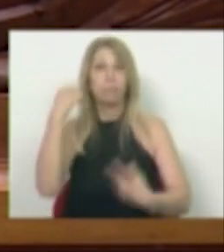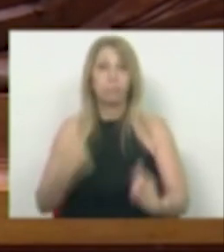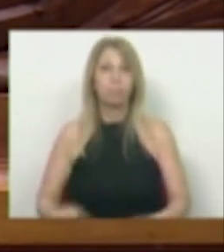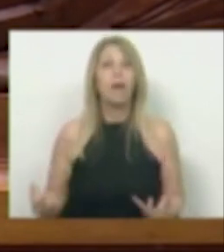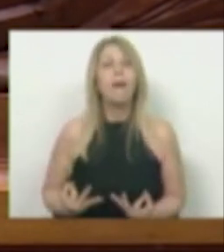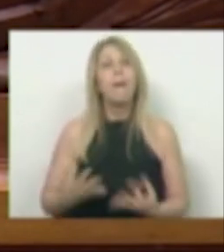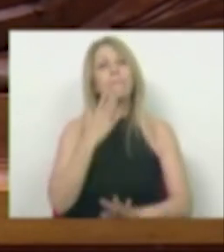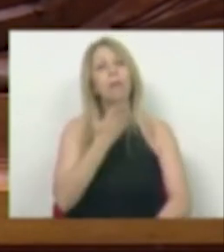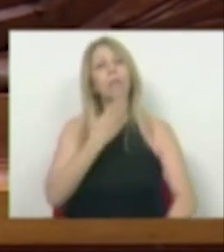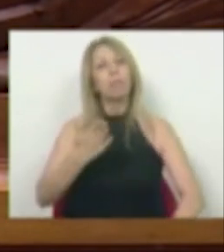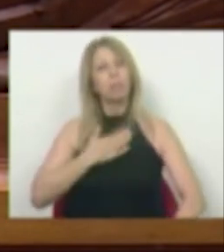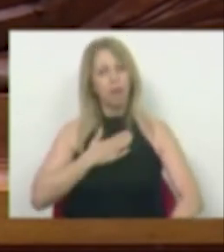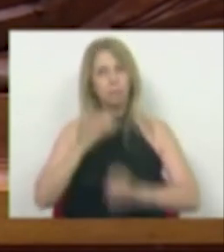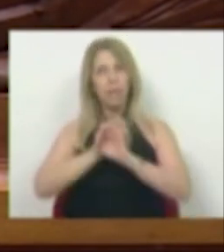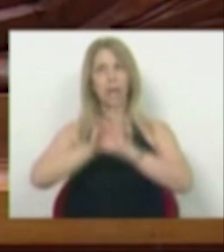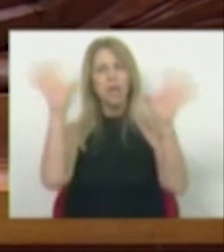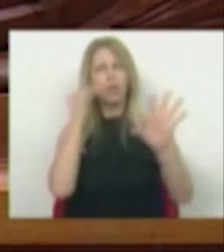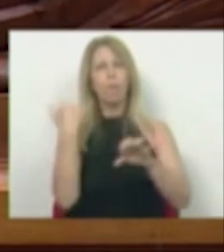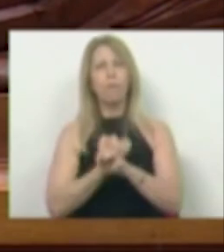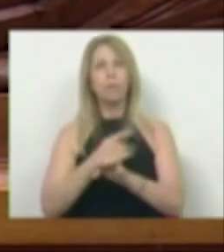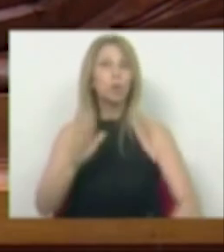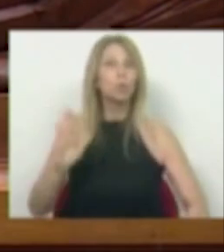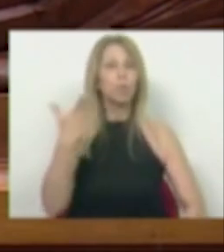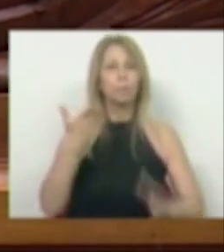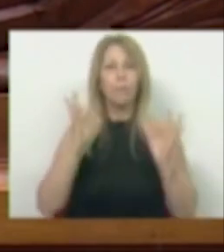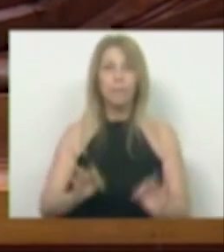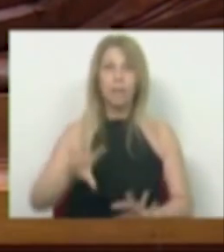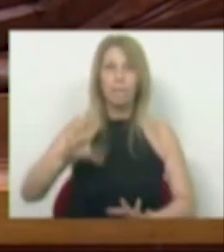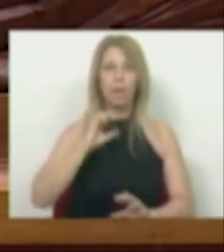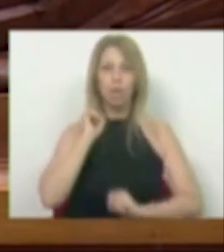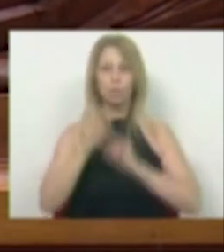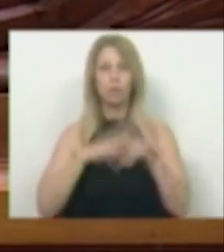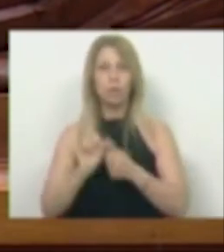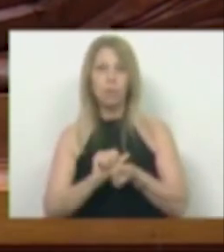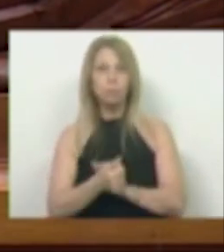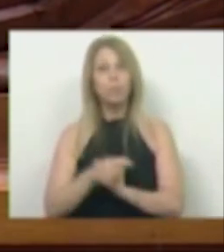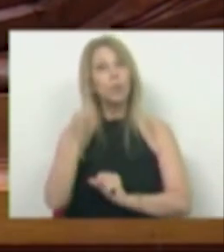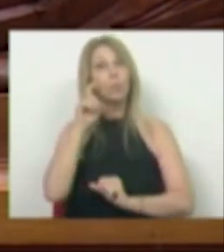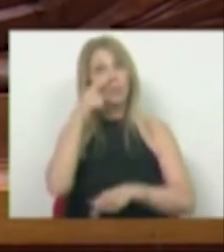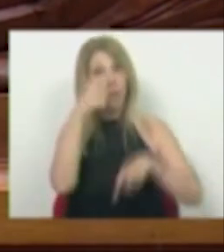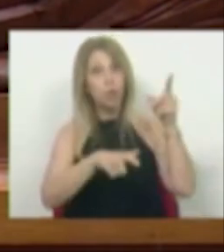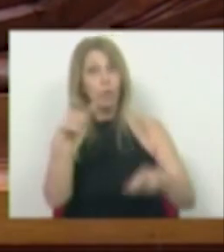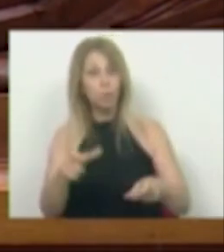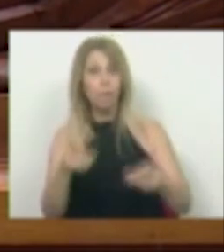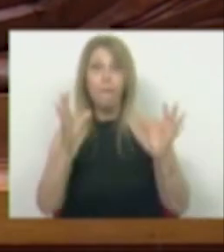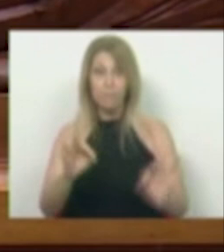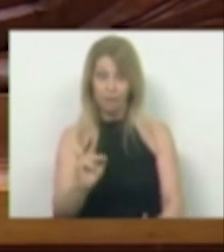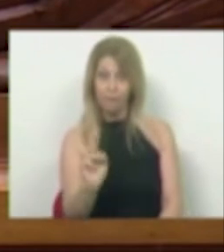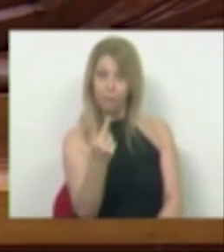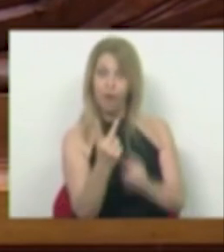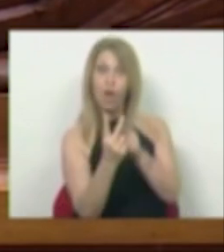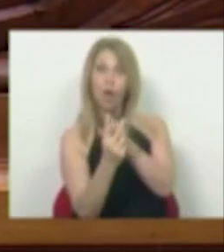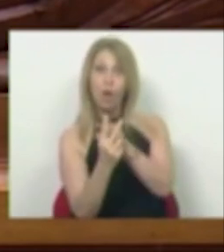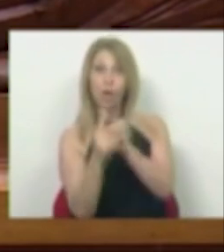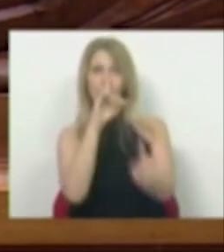tarefas principais. Nós temos de modernizar o país e proteger as pessoas, e precisamos de fazer as duas coisas em simultâneo. Nós